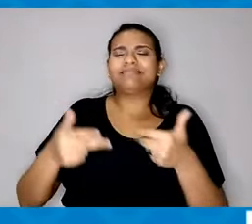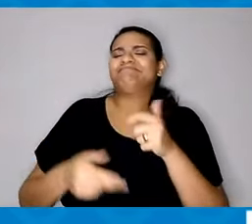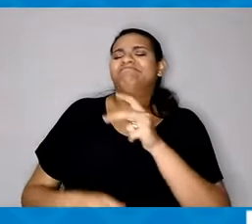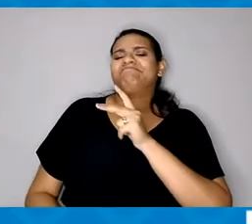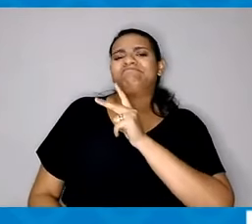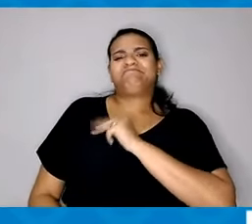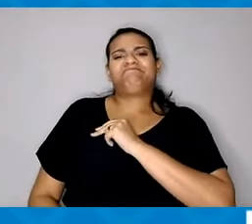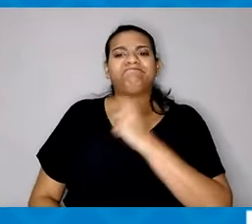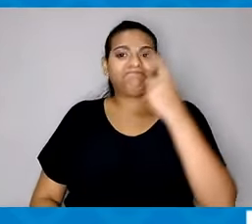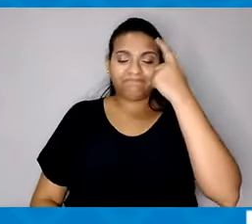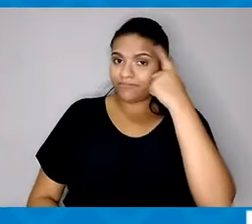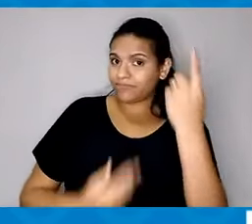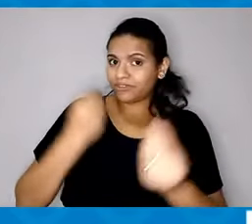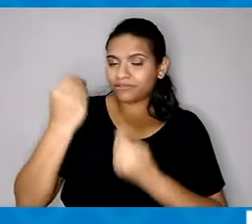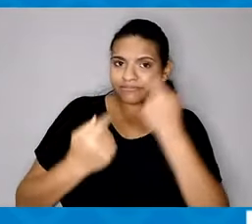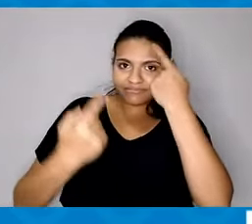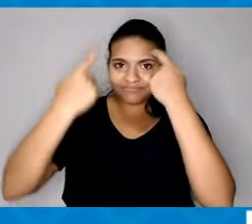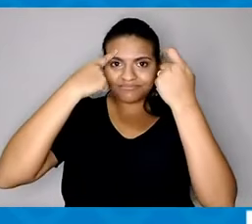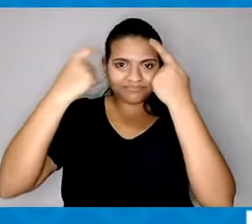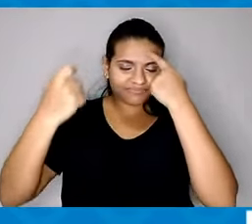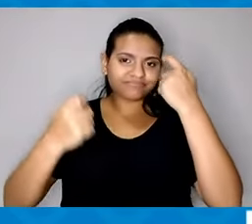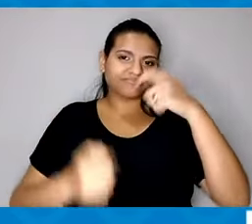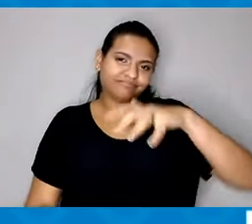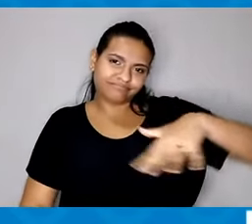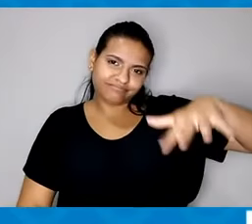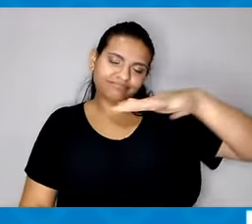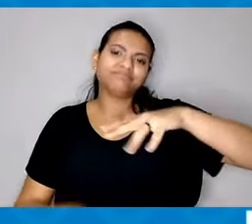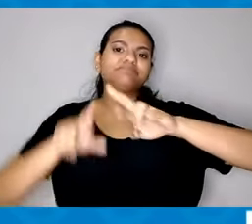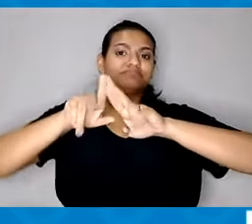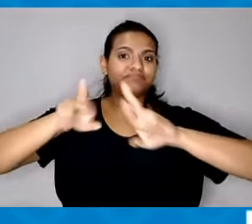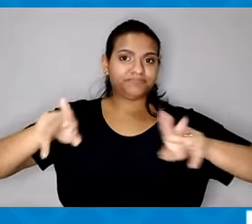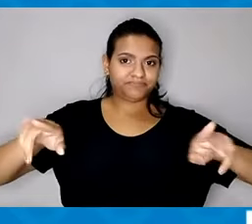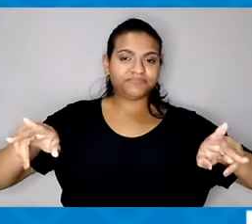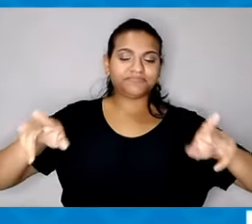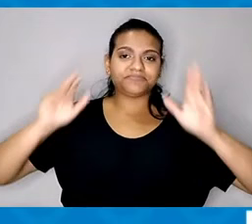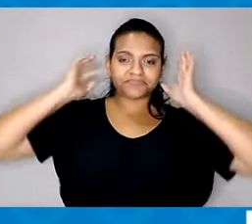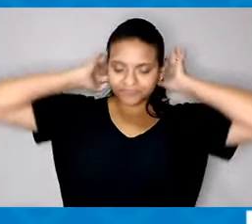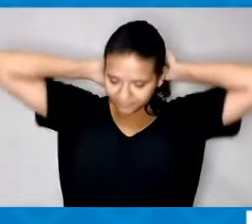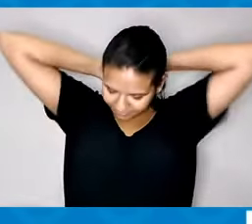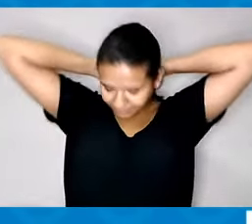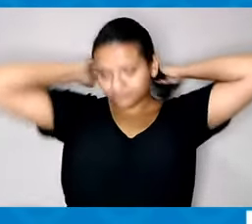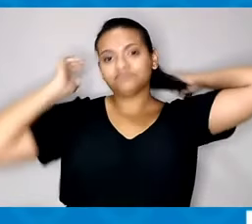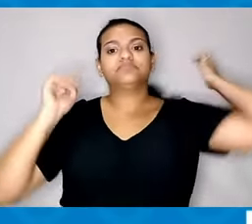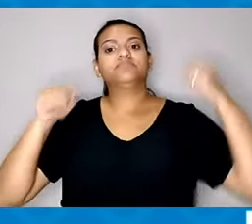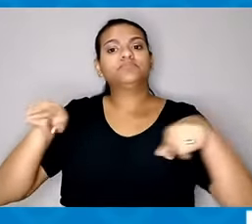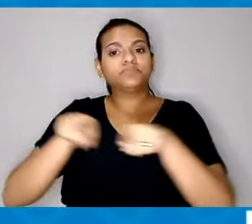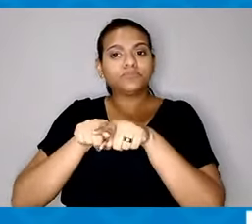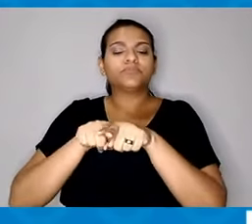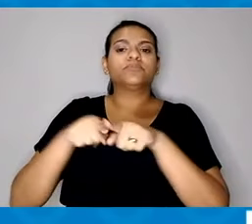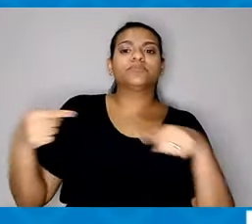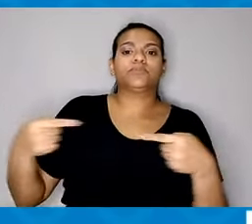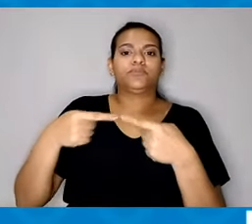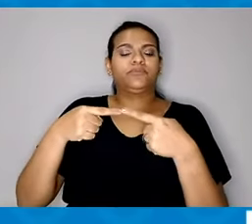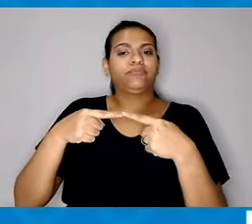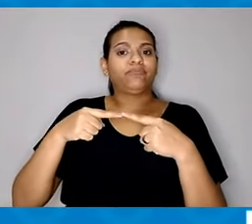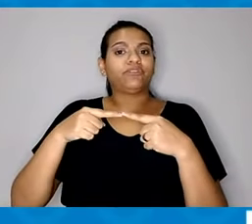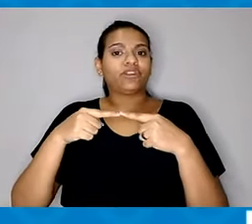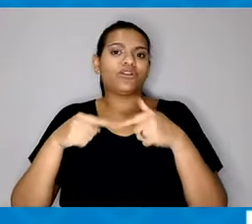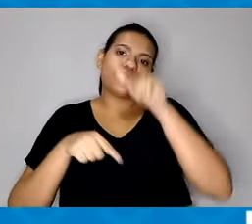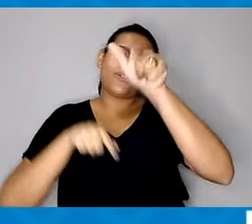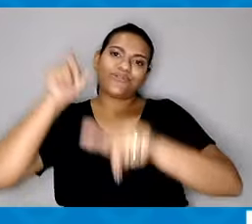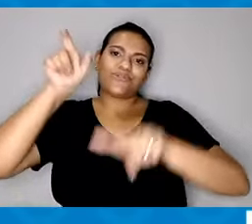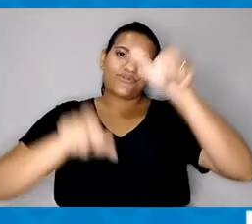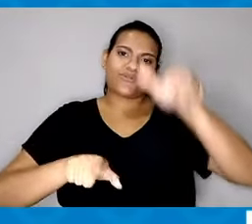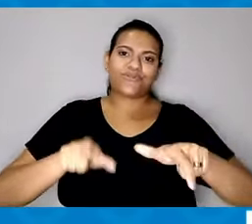da criatividade nos diversos aspectos, né, e ela é inerente ao ser humano, então todos nós temos e temos